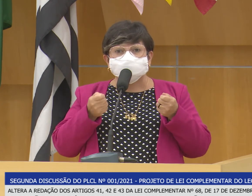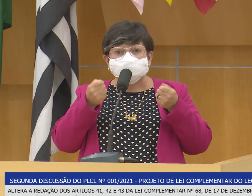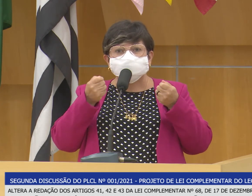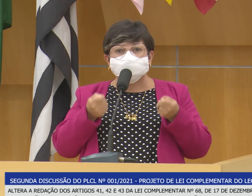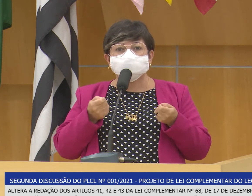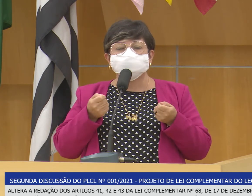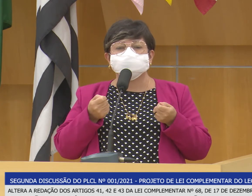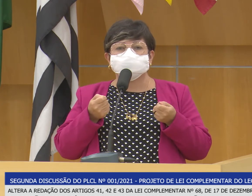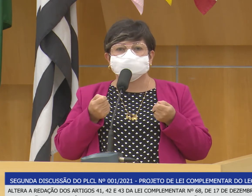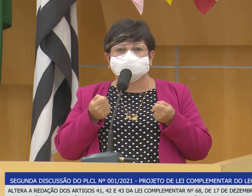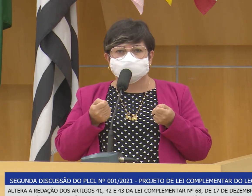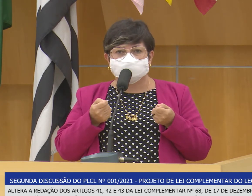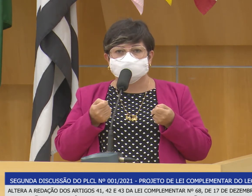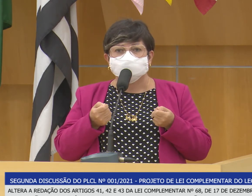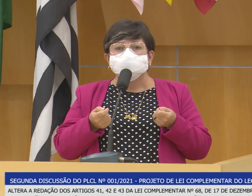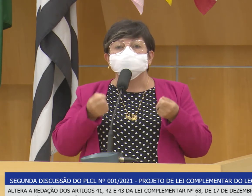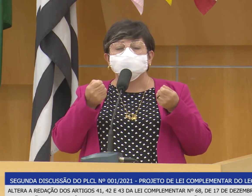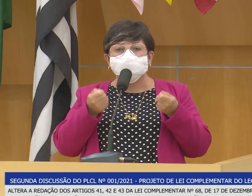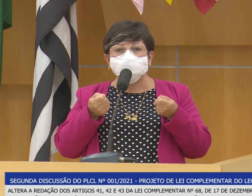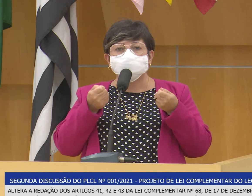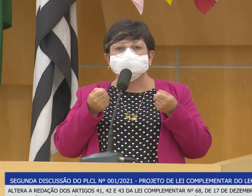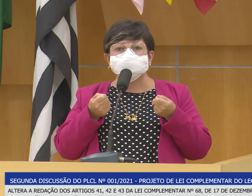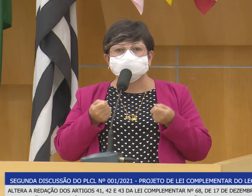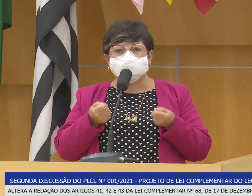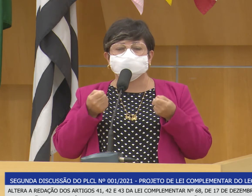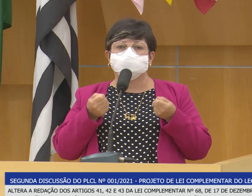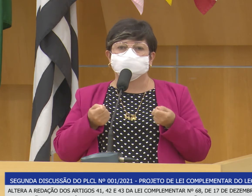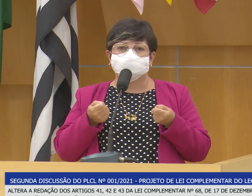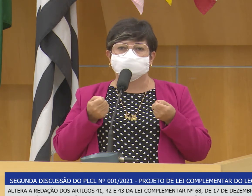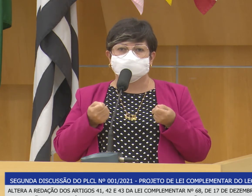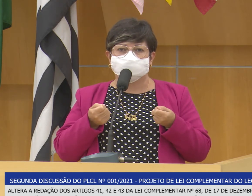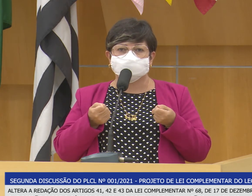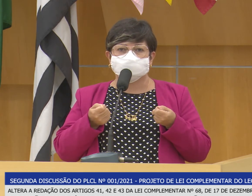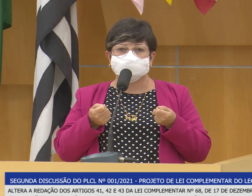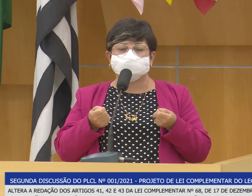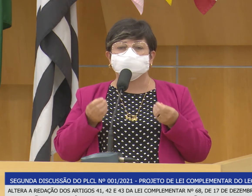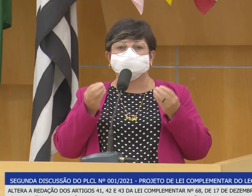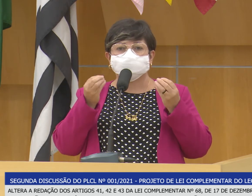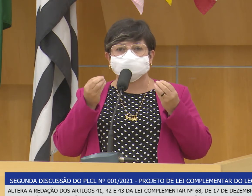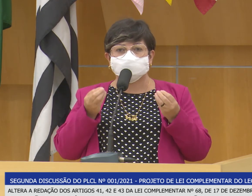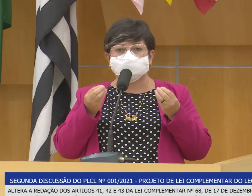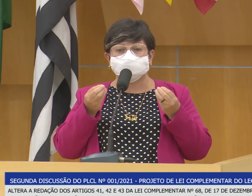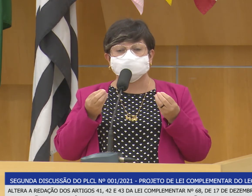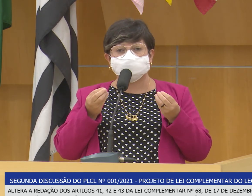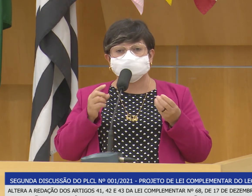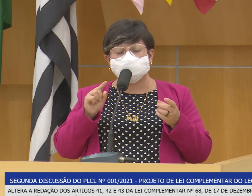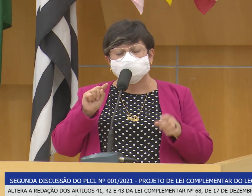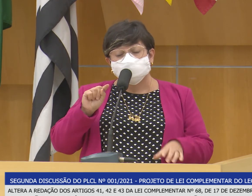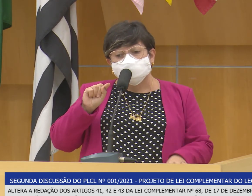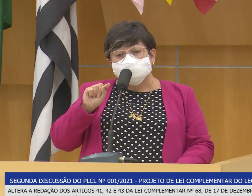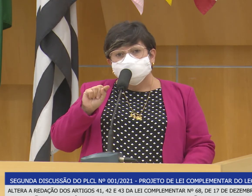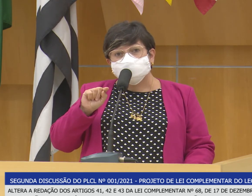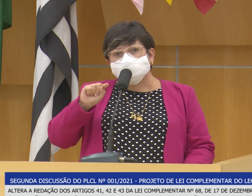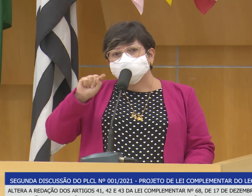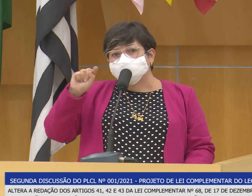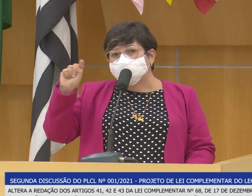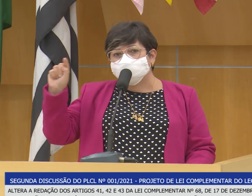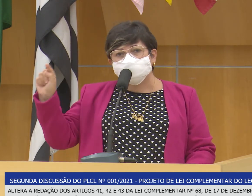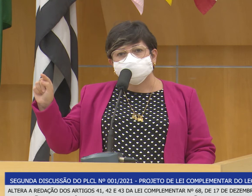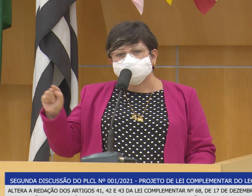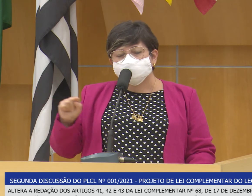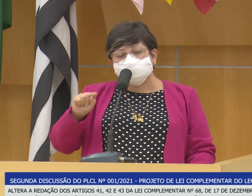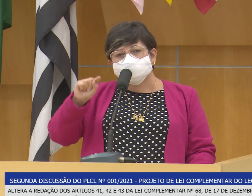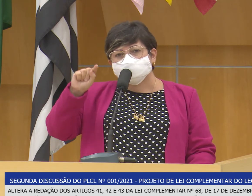precisamos ter esse ato de cidadania e o comprometimento com o meio ambiente, que é uma das causas hoje que leva